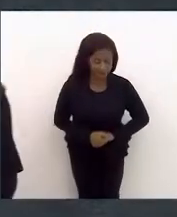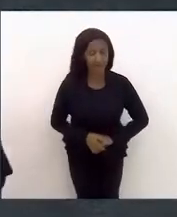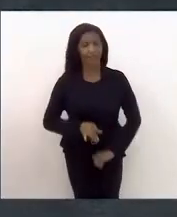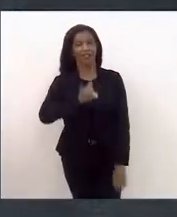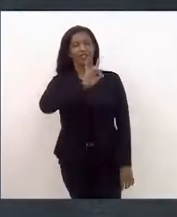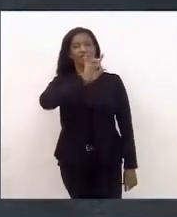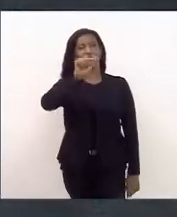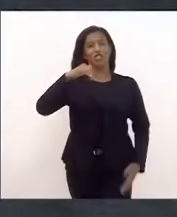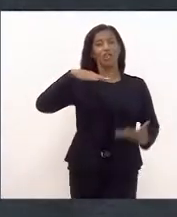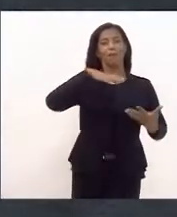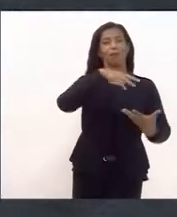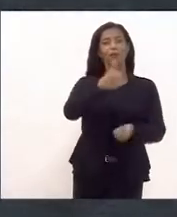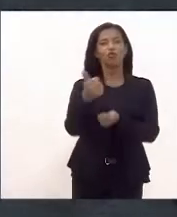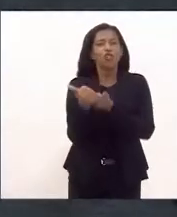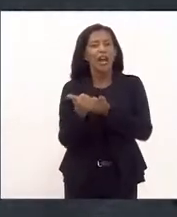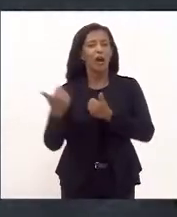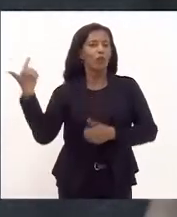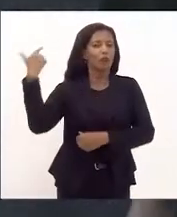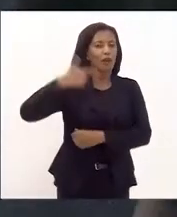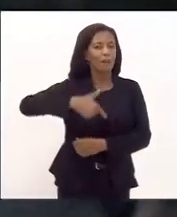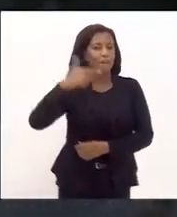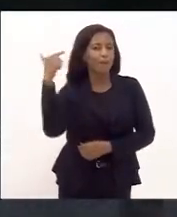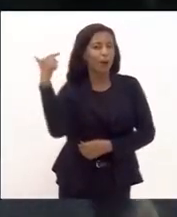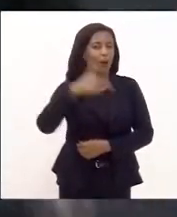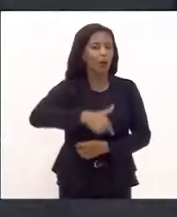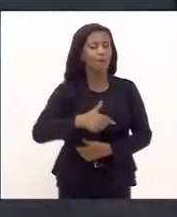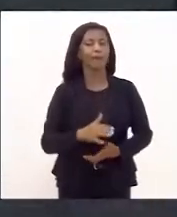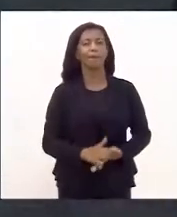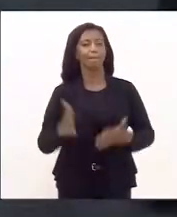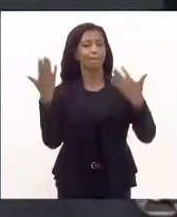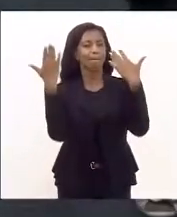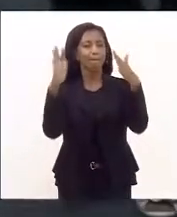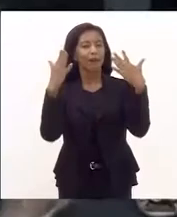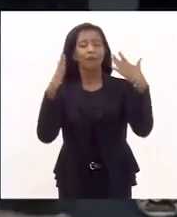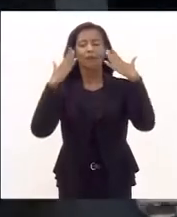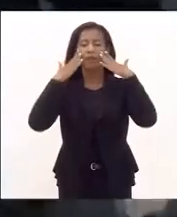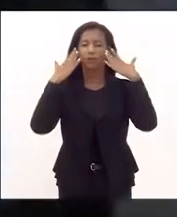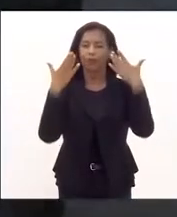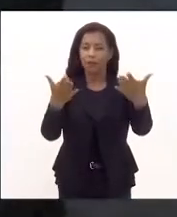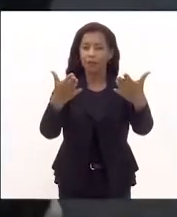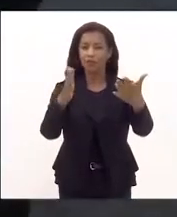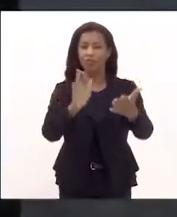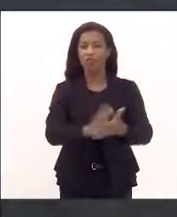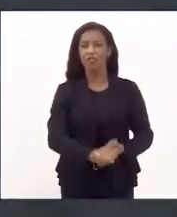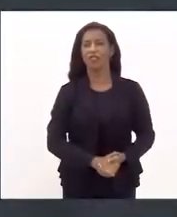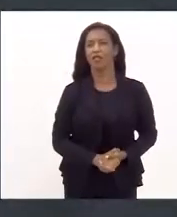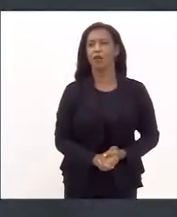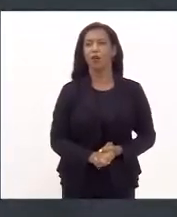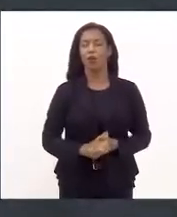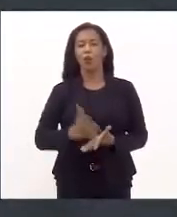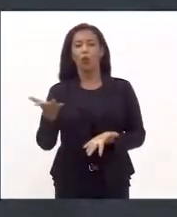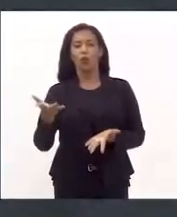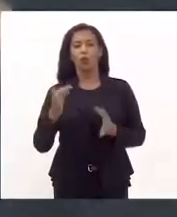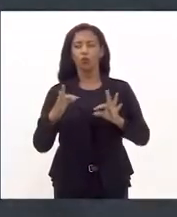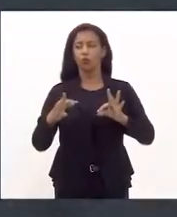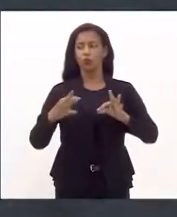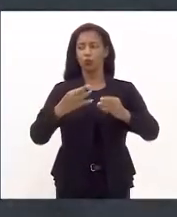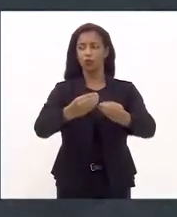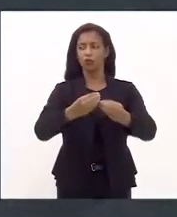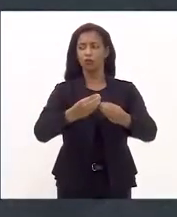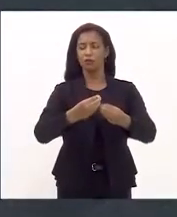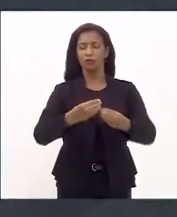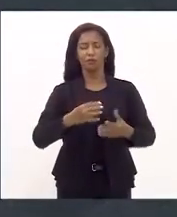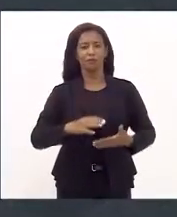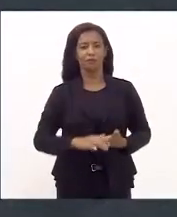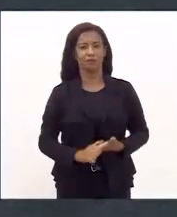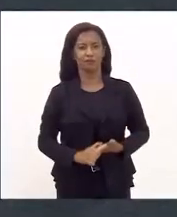Hip-Hop. Portanto, parabéns, Dani, parabéns pela afirmação dessas manifestações, com forte traço do povo negro, com forte traço da